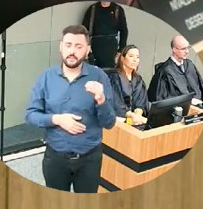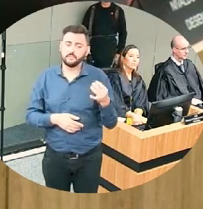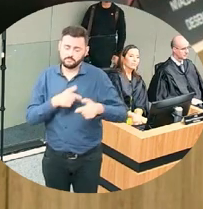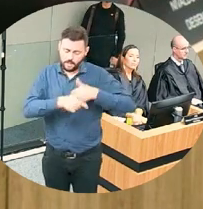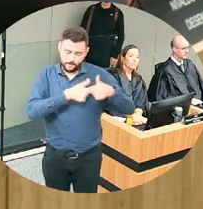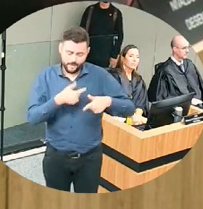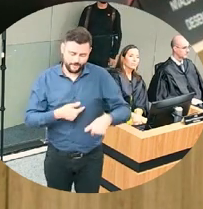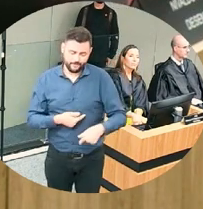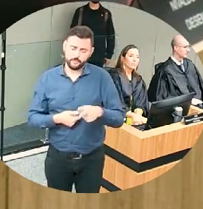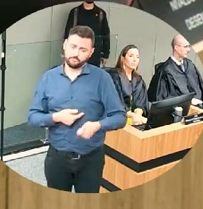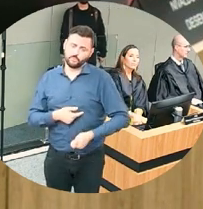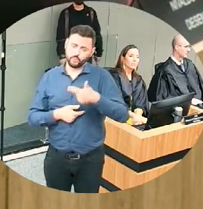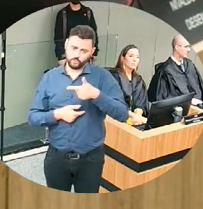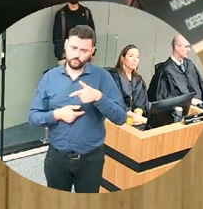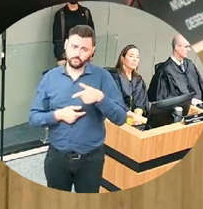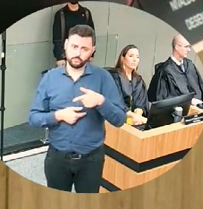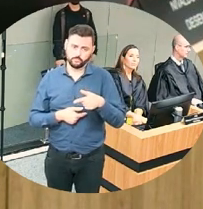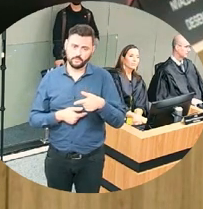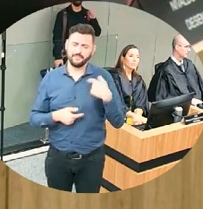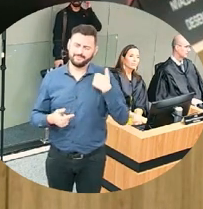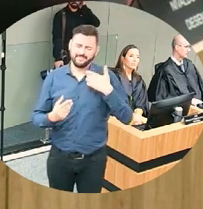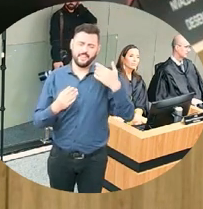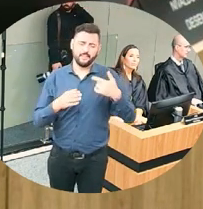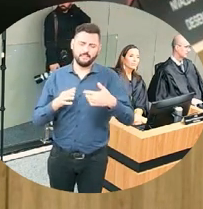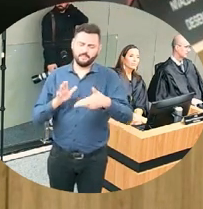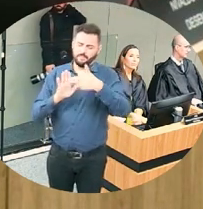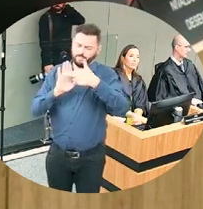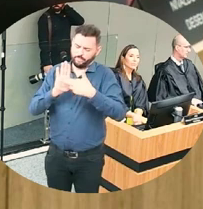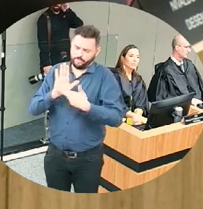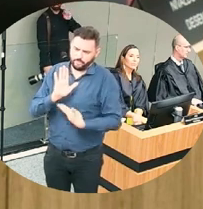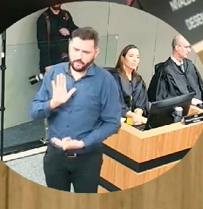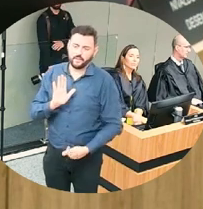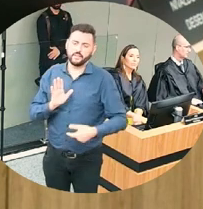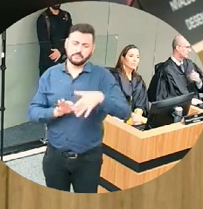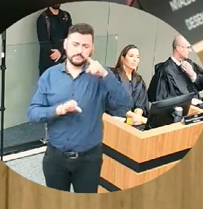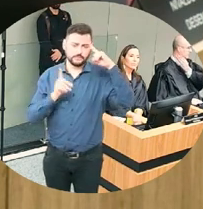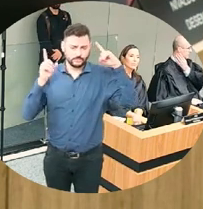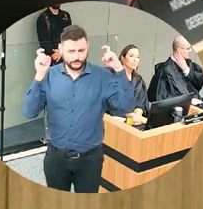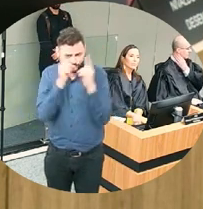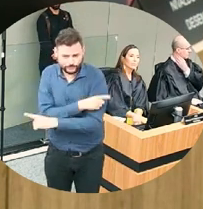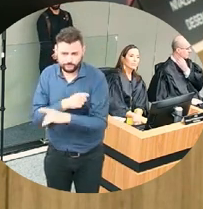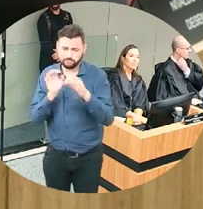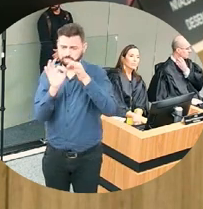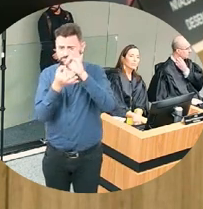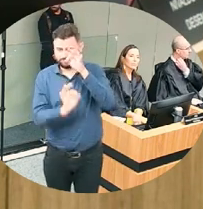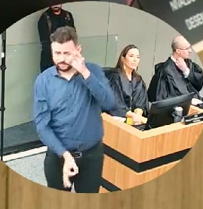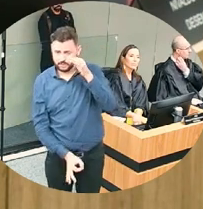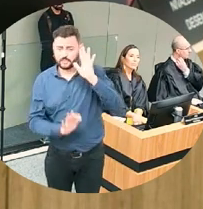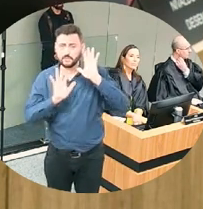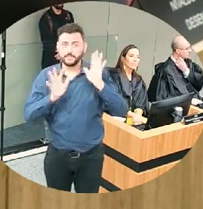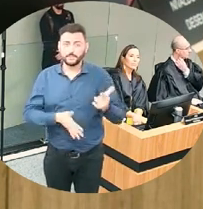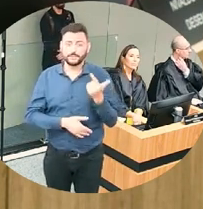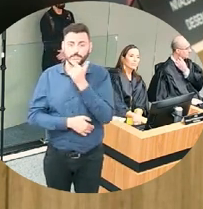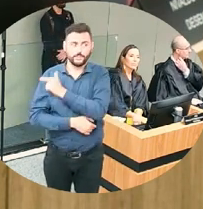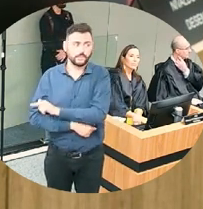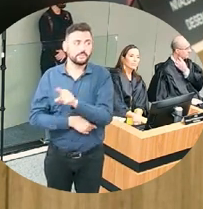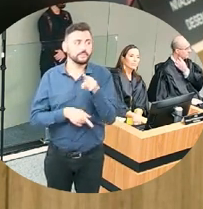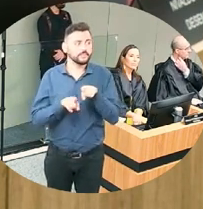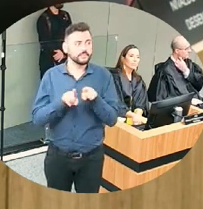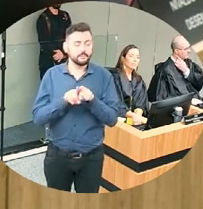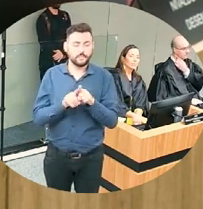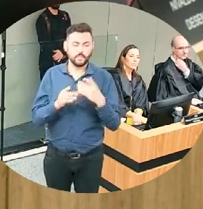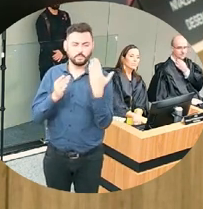tem várias obras jurídicas publicadas com destaque para os livros a ação civil pública e sua